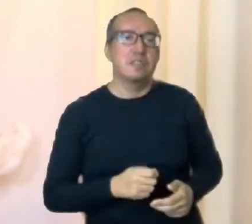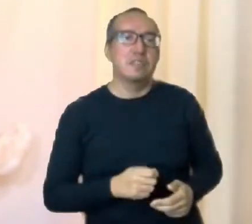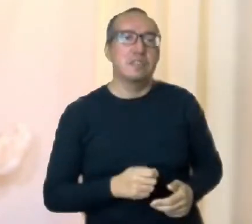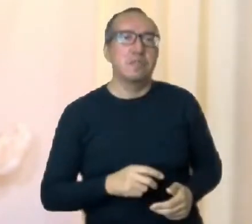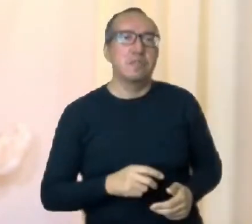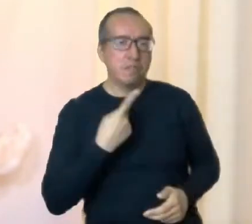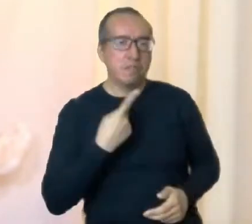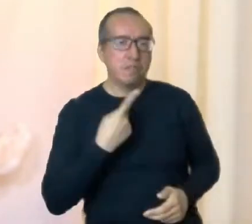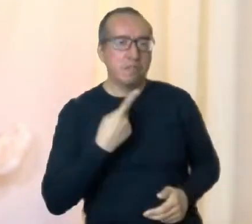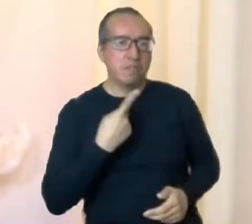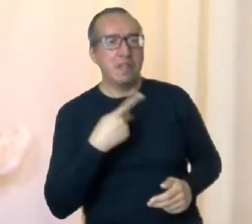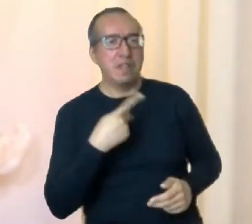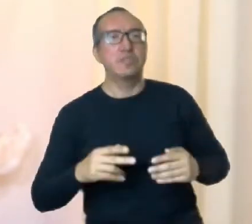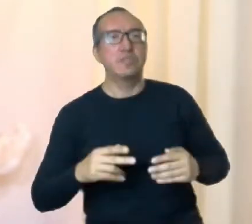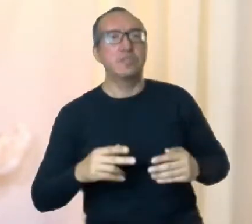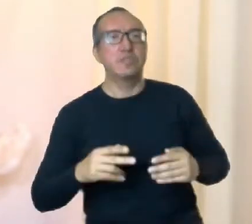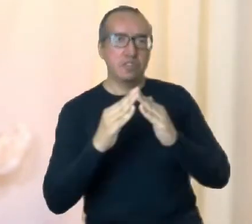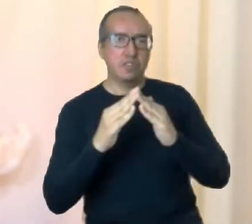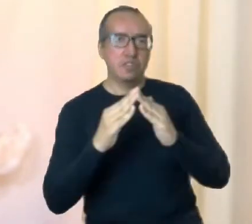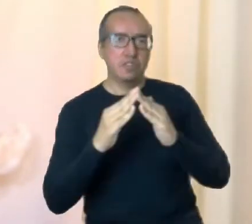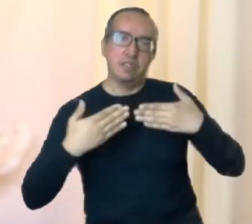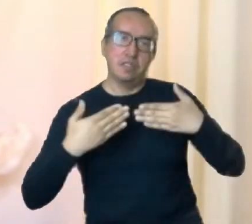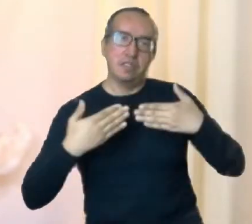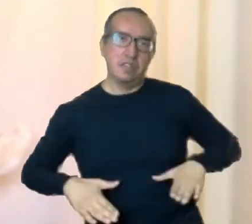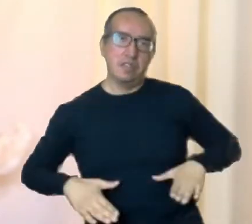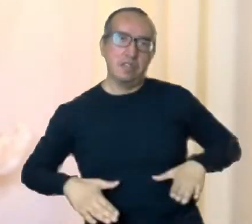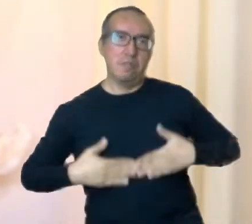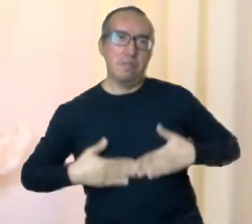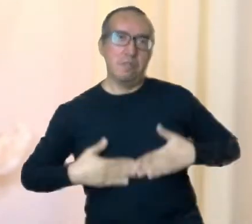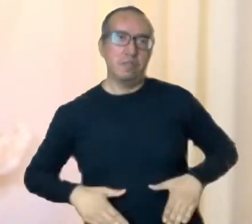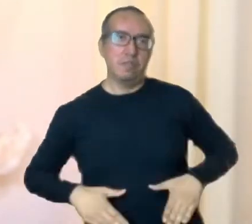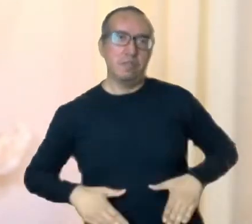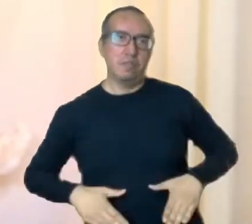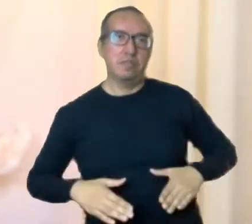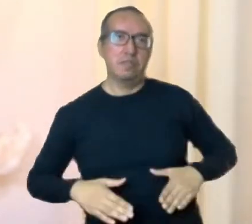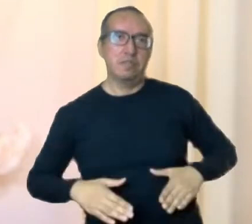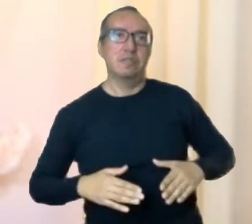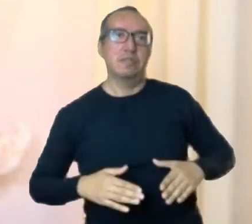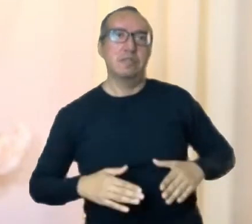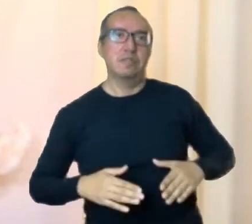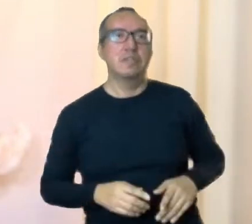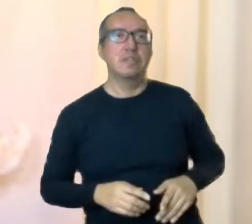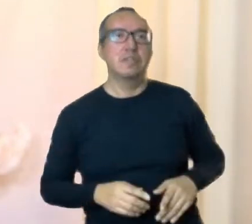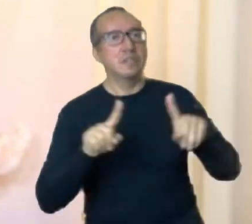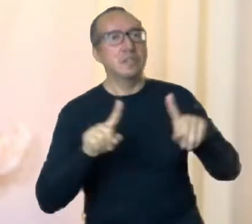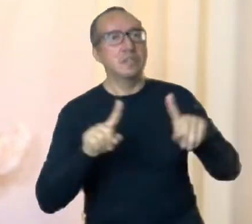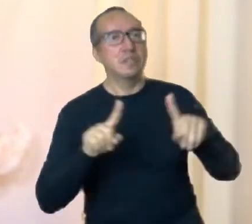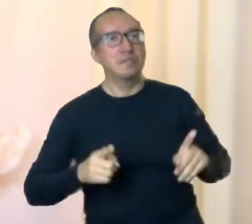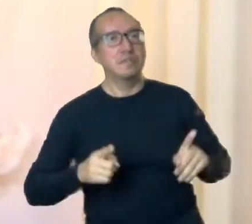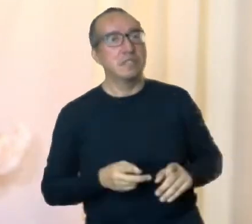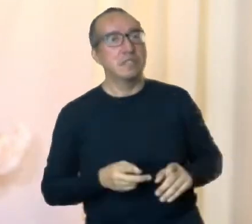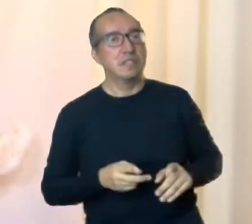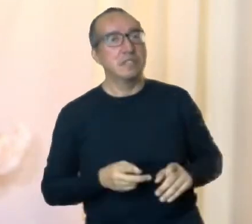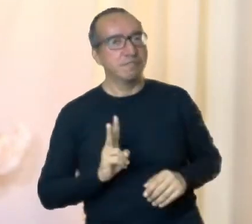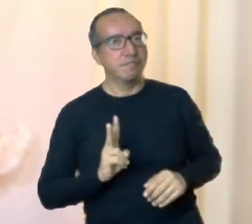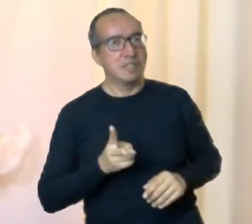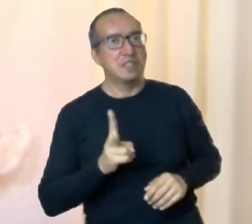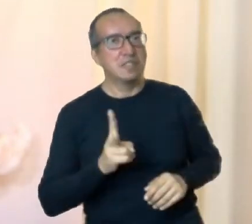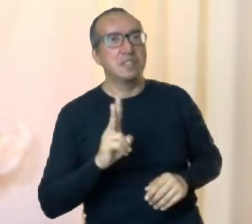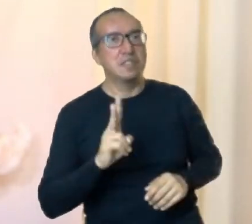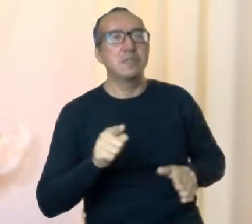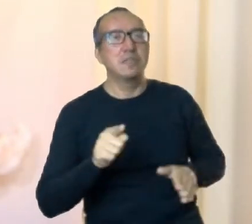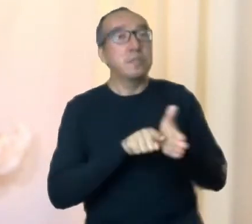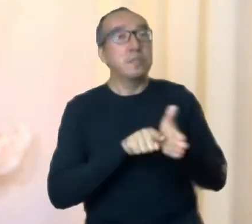não todas, mas quase todas as vezes nós ouvimos a seguinte pergunta: mas irmão Jefferson, e a